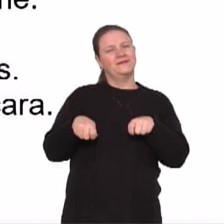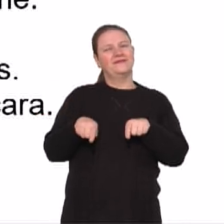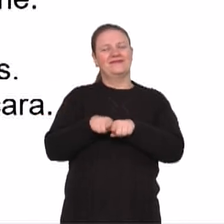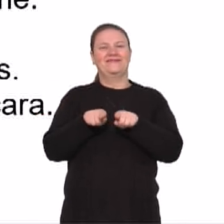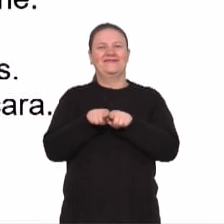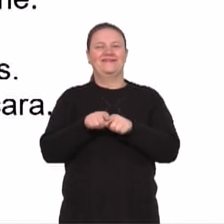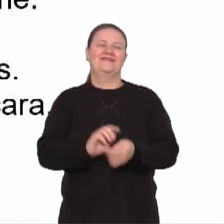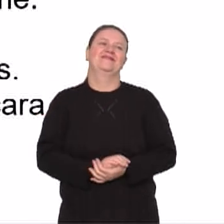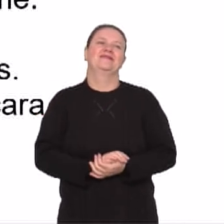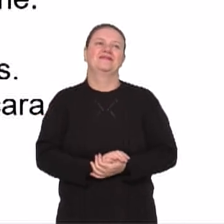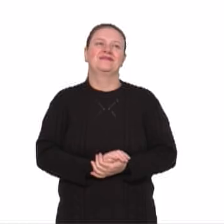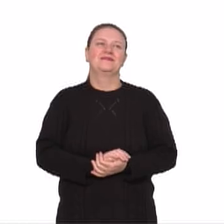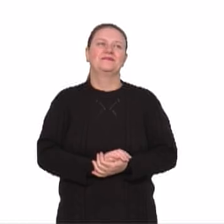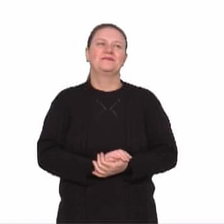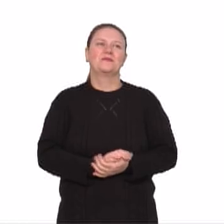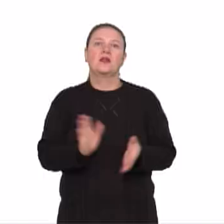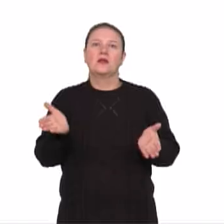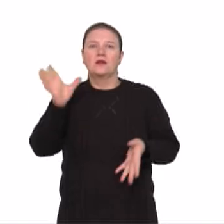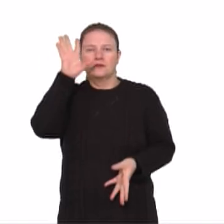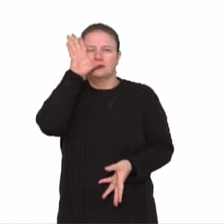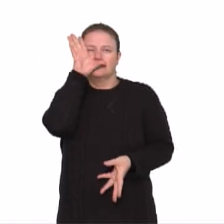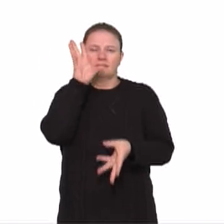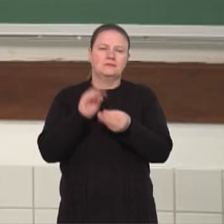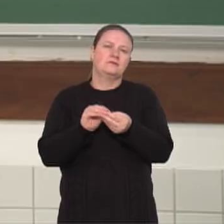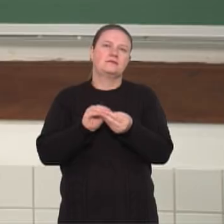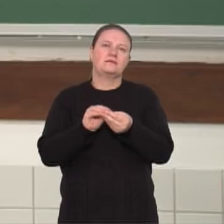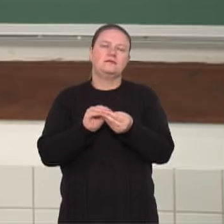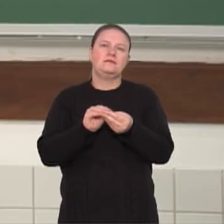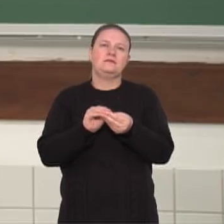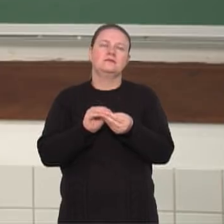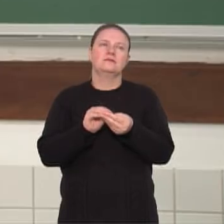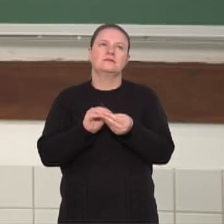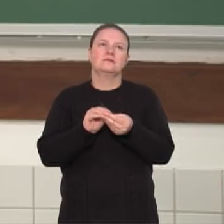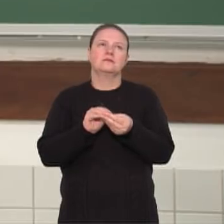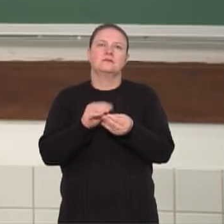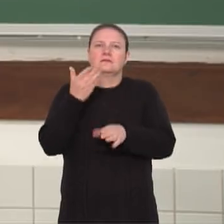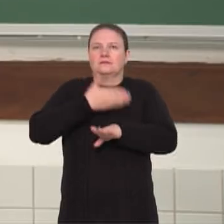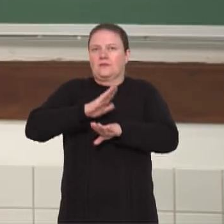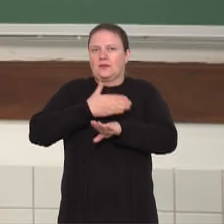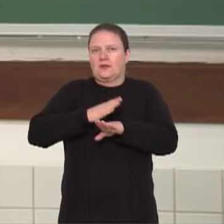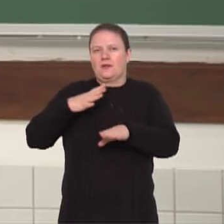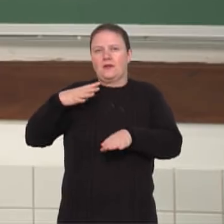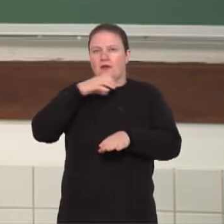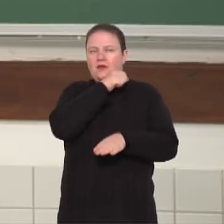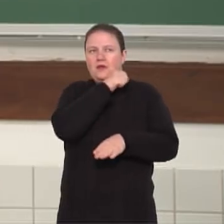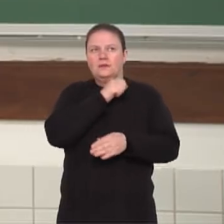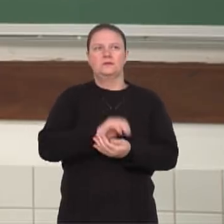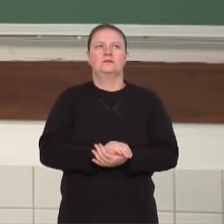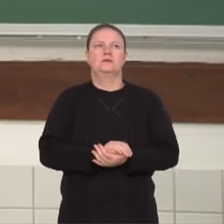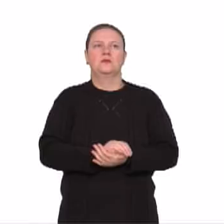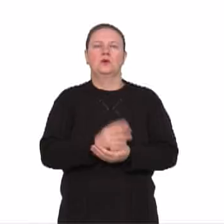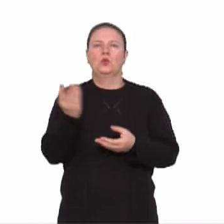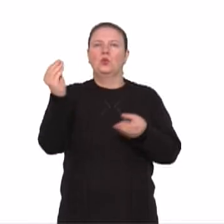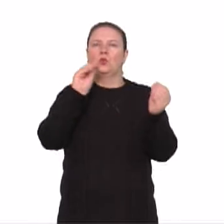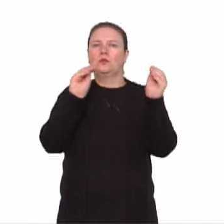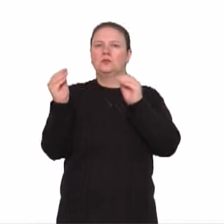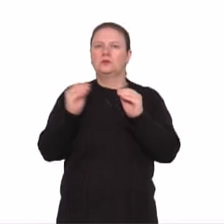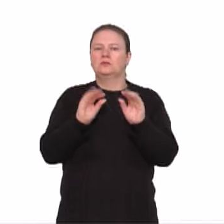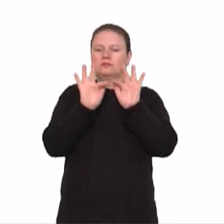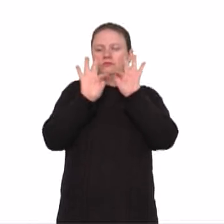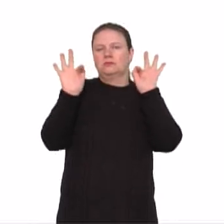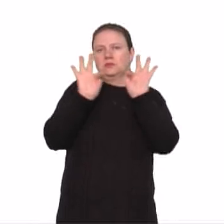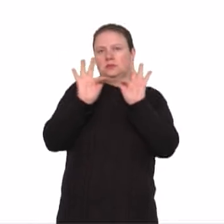pessoal? Uma breve revisão, né? Vamos fazer um exercício aqui agora. Complete as lacunas da